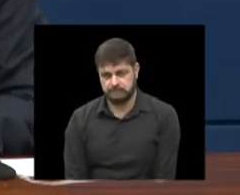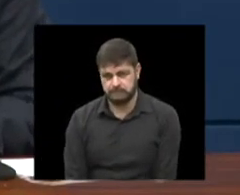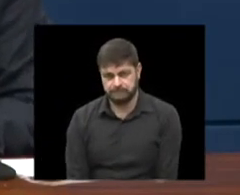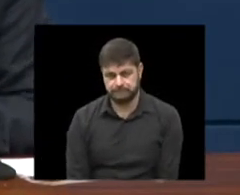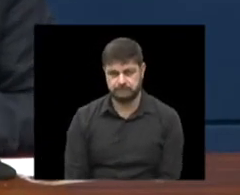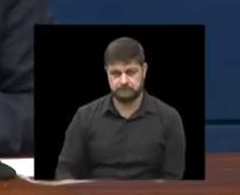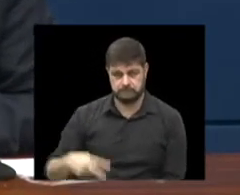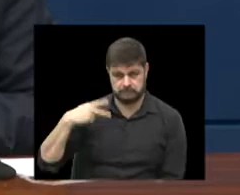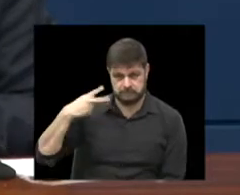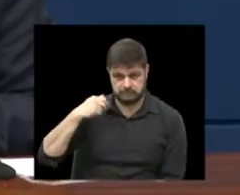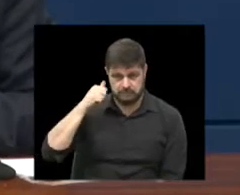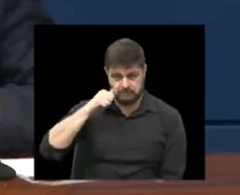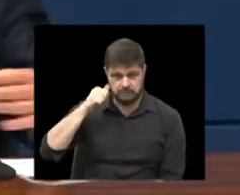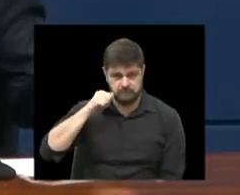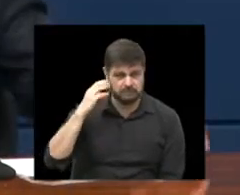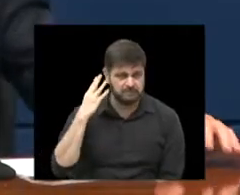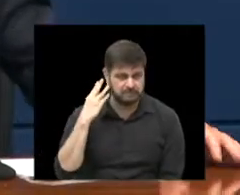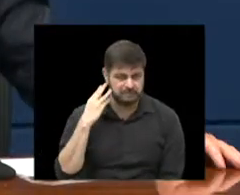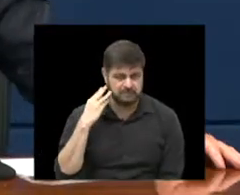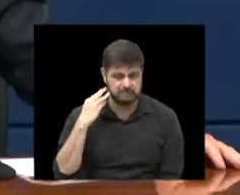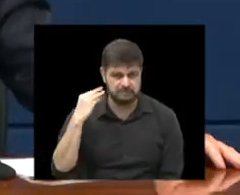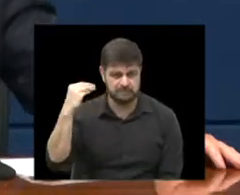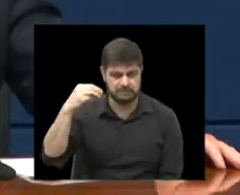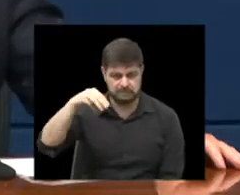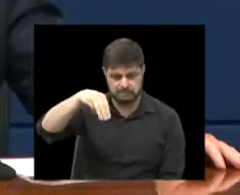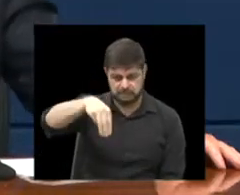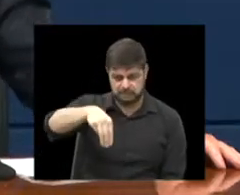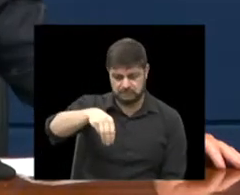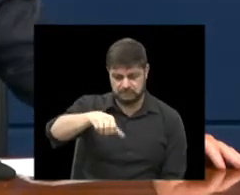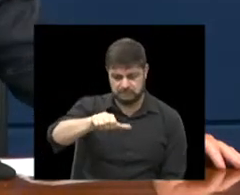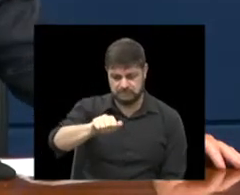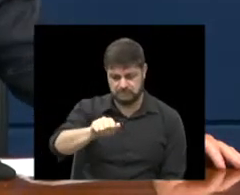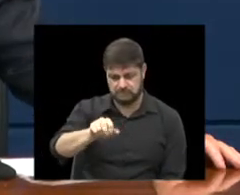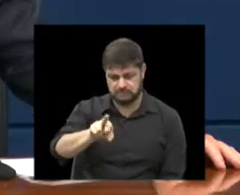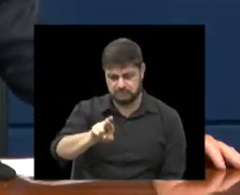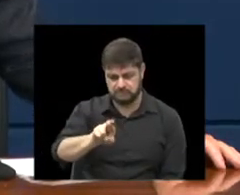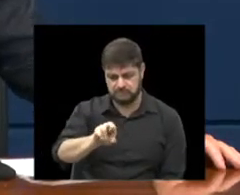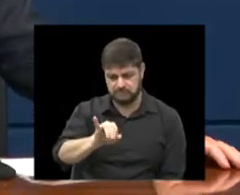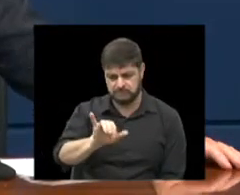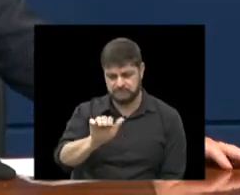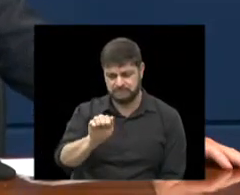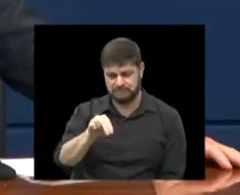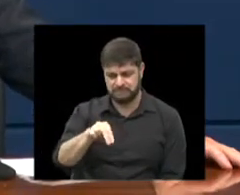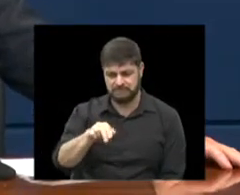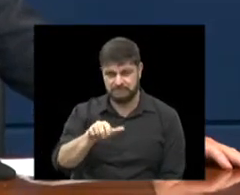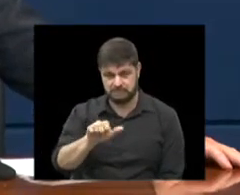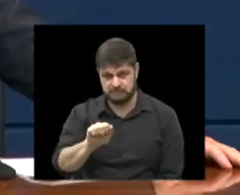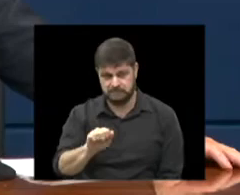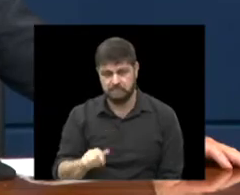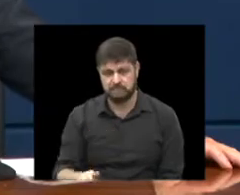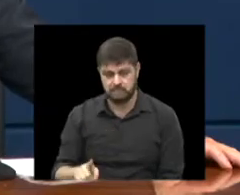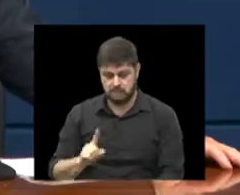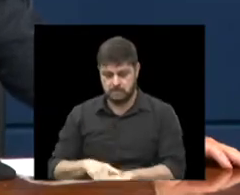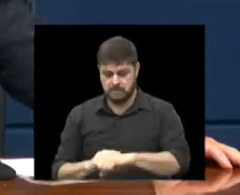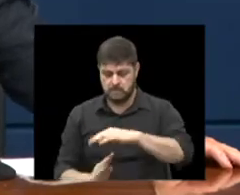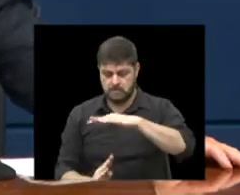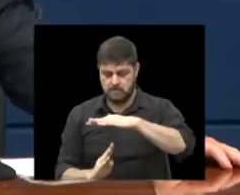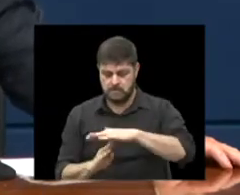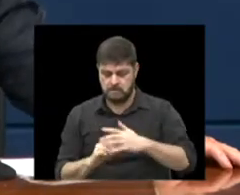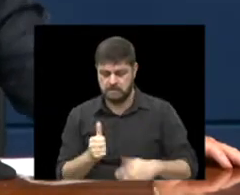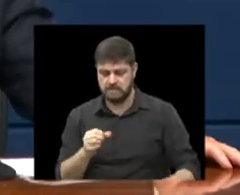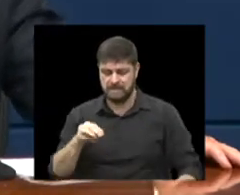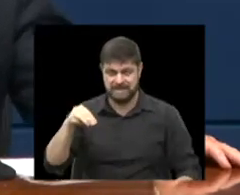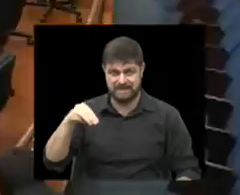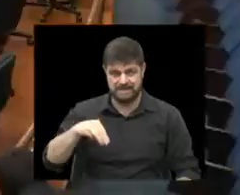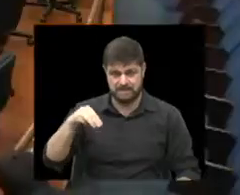Próxima vereadora inscrita como líder do PSOL, vereadora Mariana Conte. Vossa Excelência tem até 10